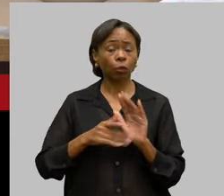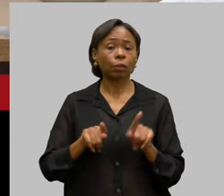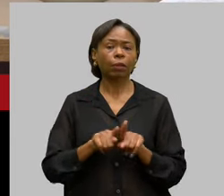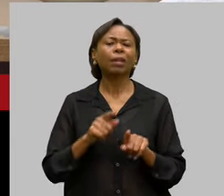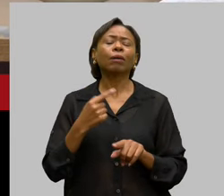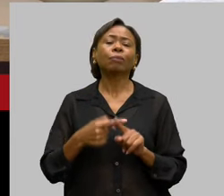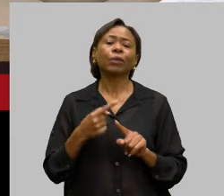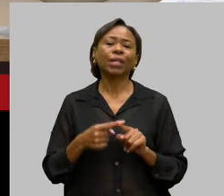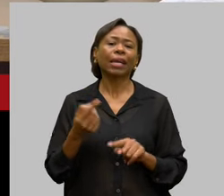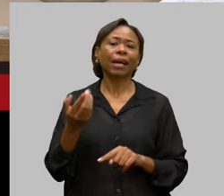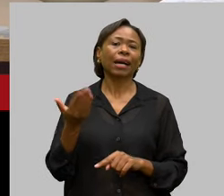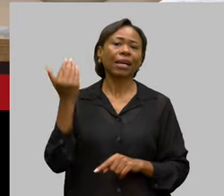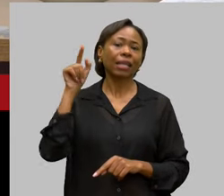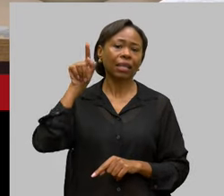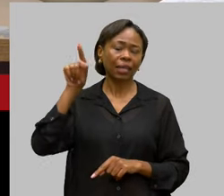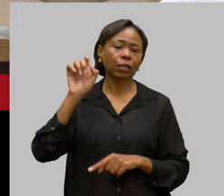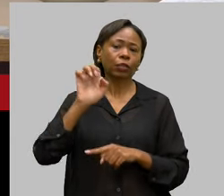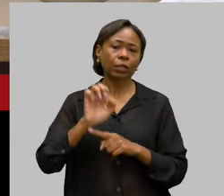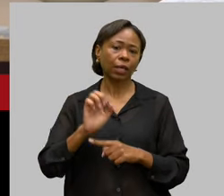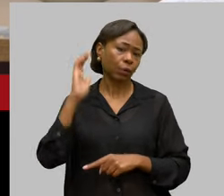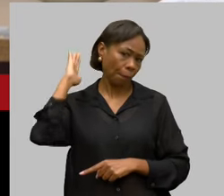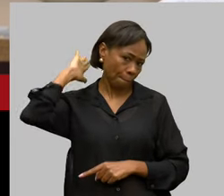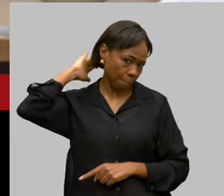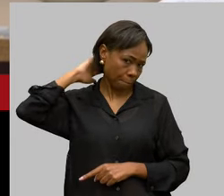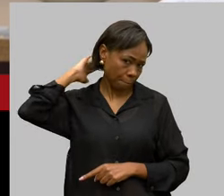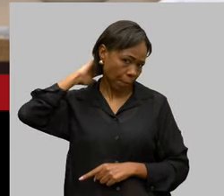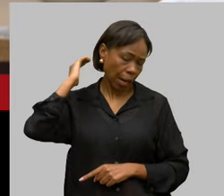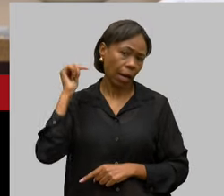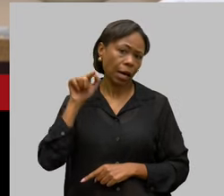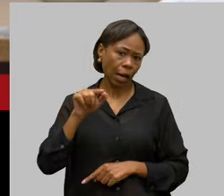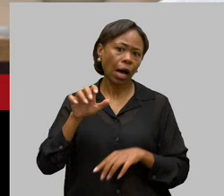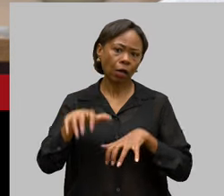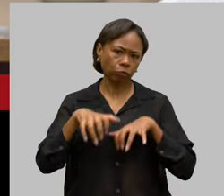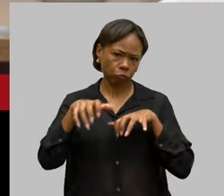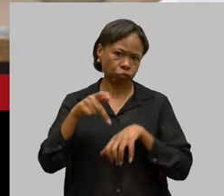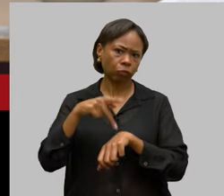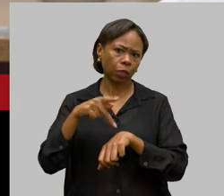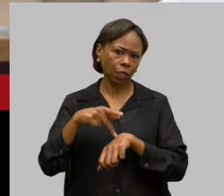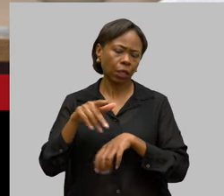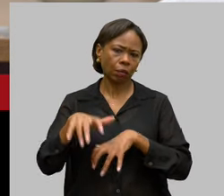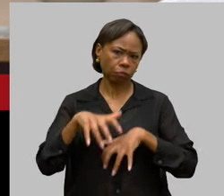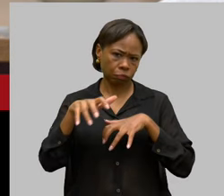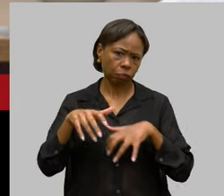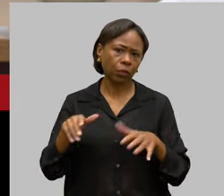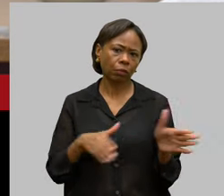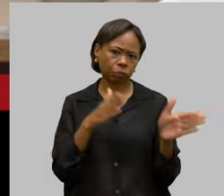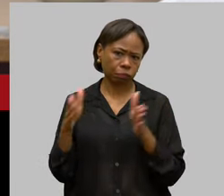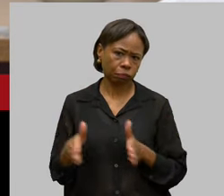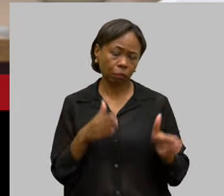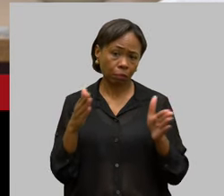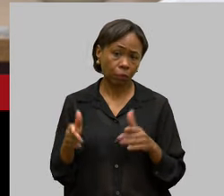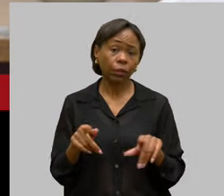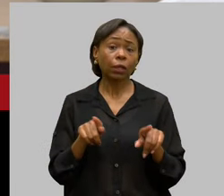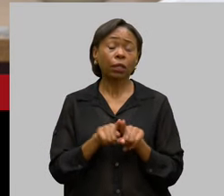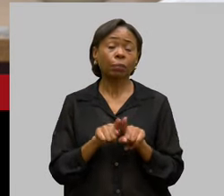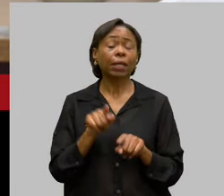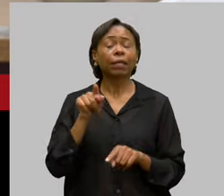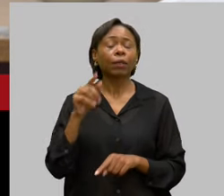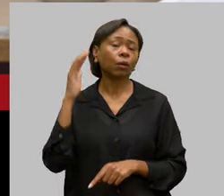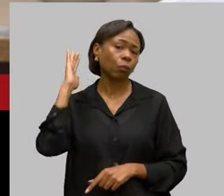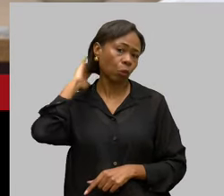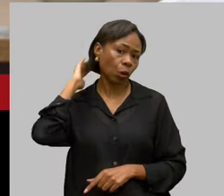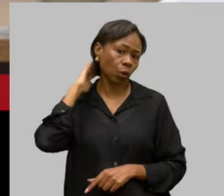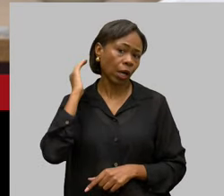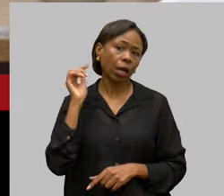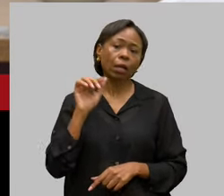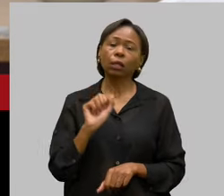do Pará que também é um um estado produtor de minério com grande intensidade para que se faça não aguardando o âmbito